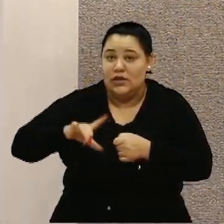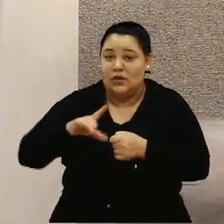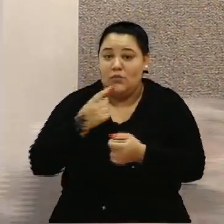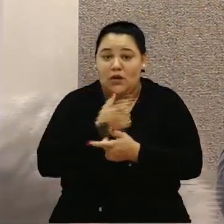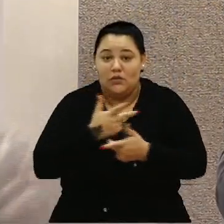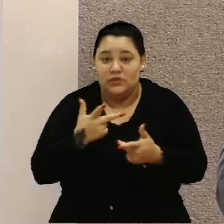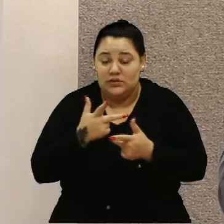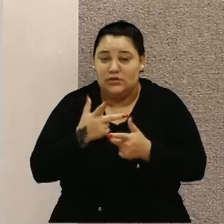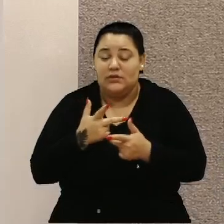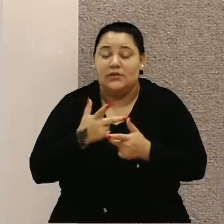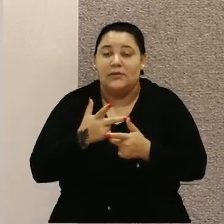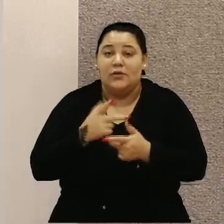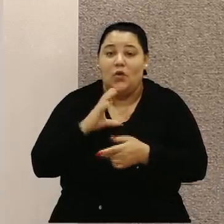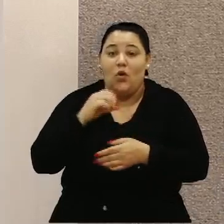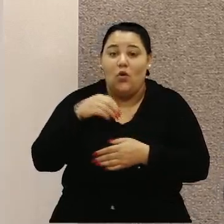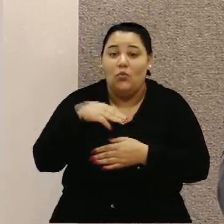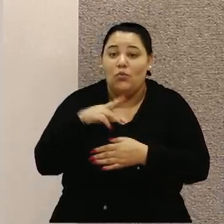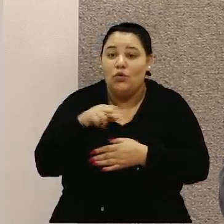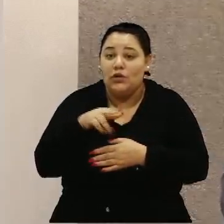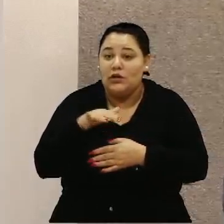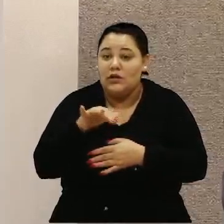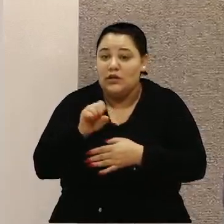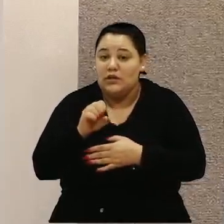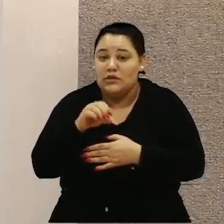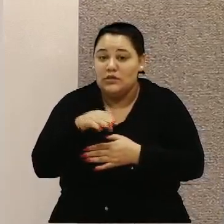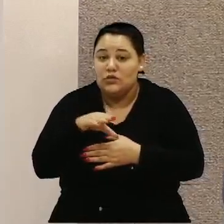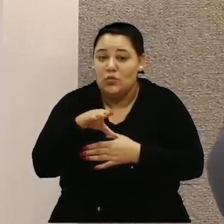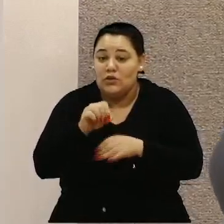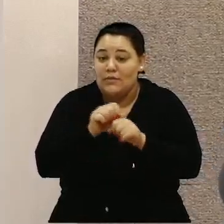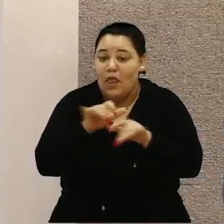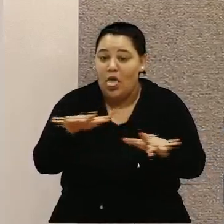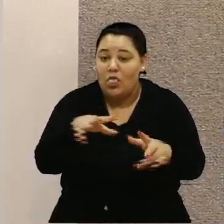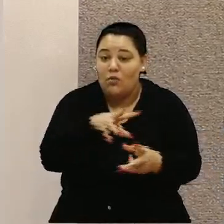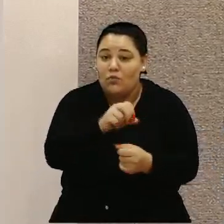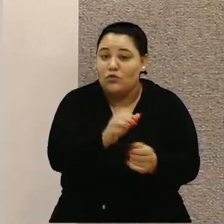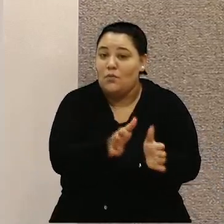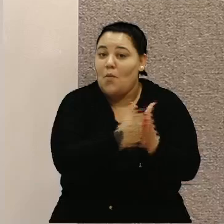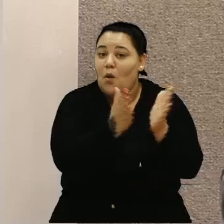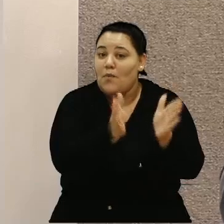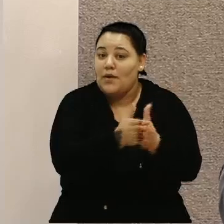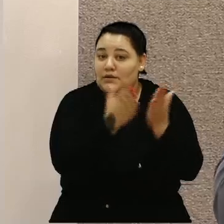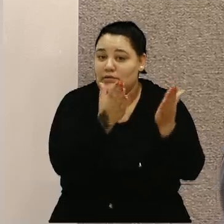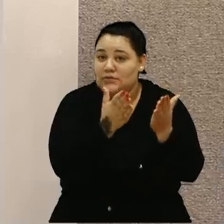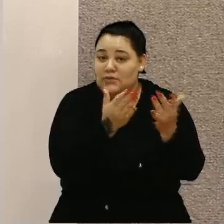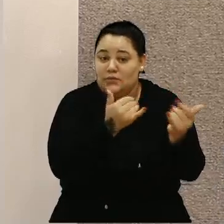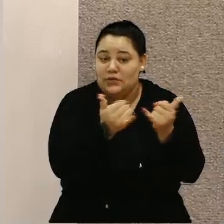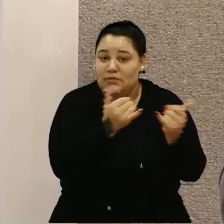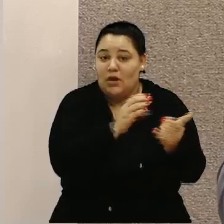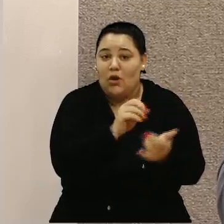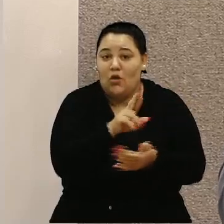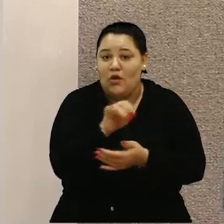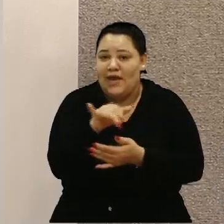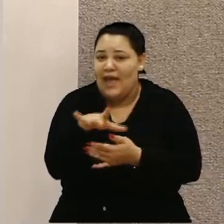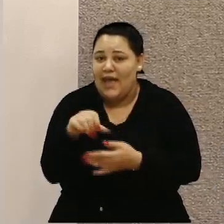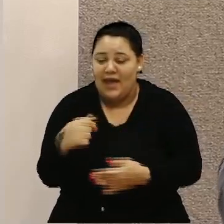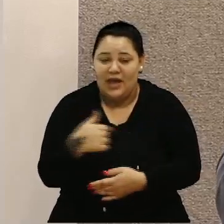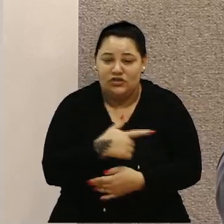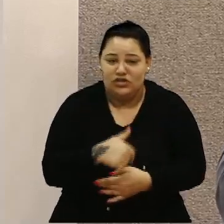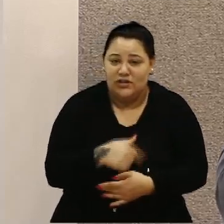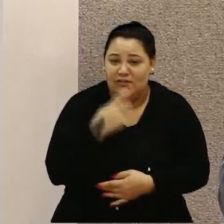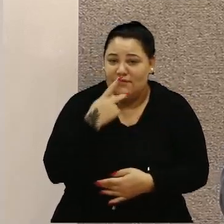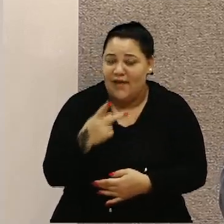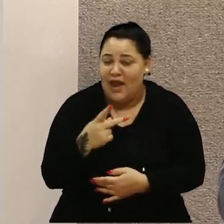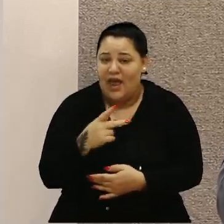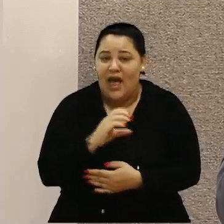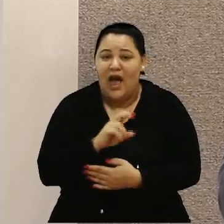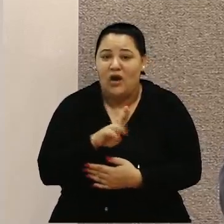pobreza. E há quem diga que o comunismo verdadeiro ainda não foi colocado em prática. A Coreia do Norte me diz que é pobreza, a China me diz que é pobreza, a Cuba